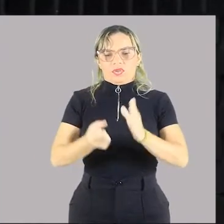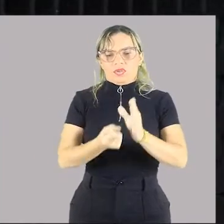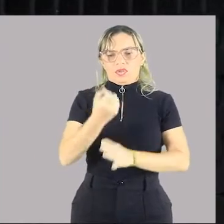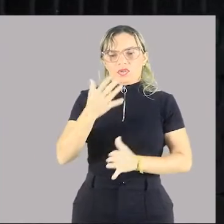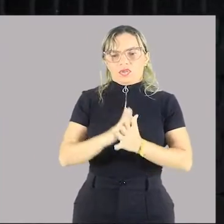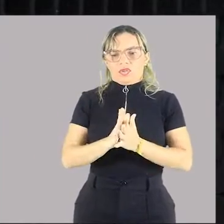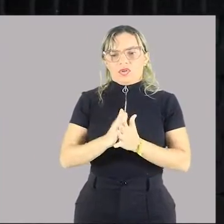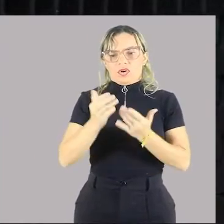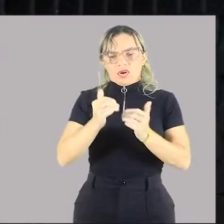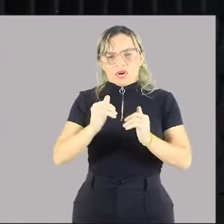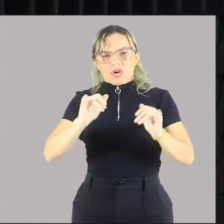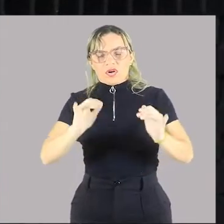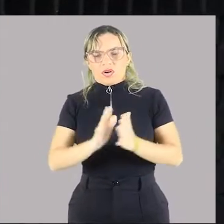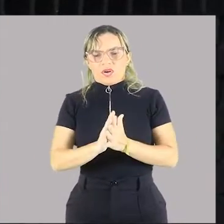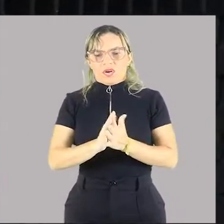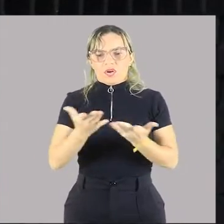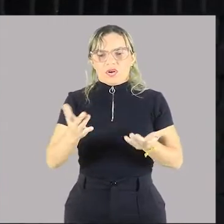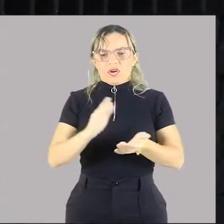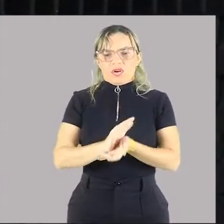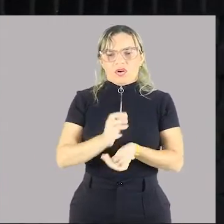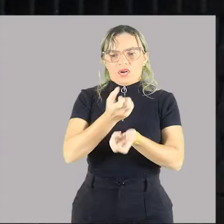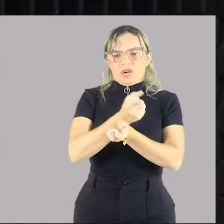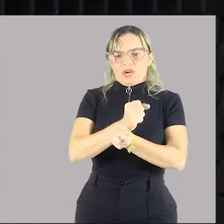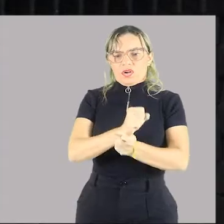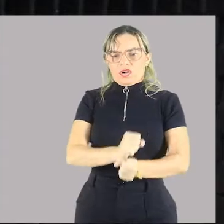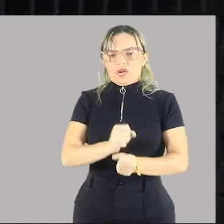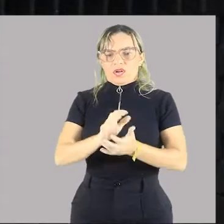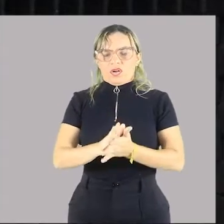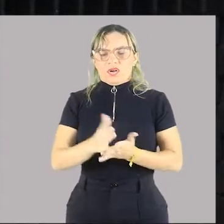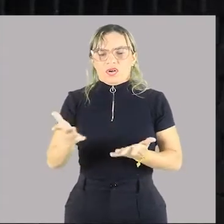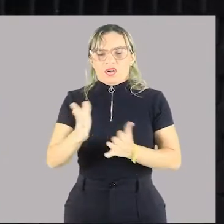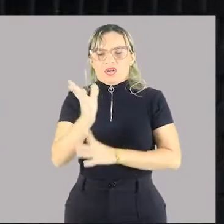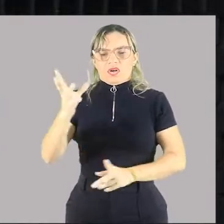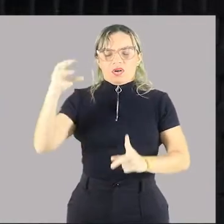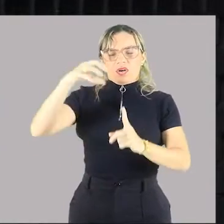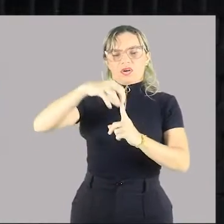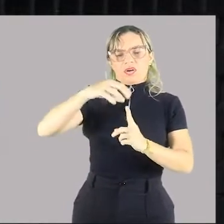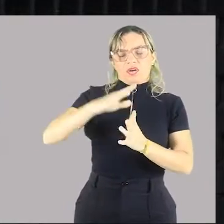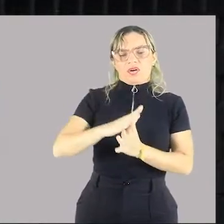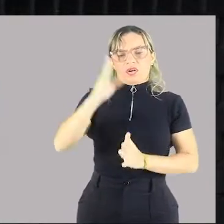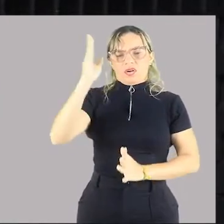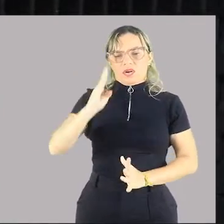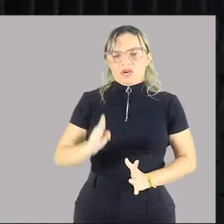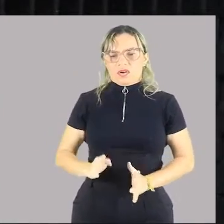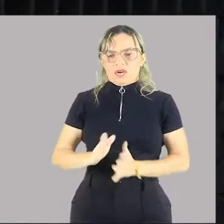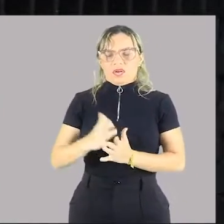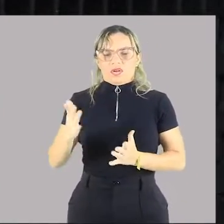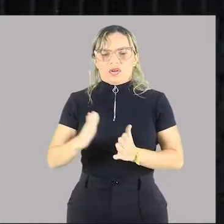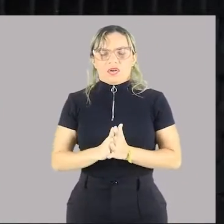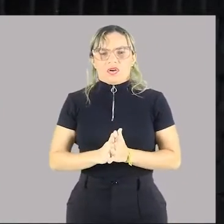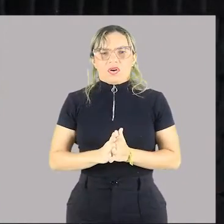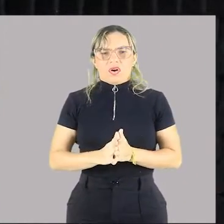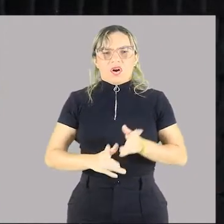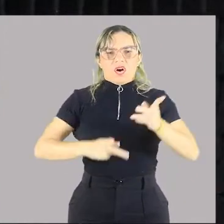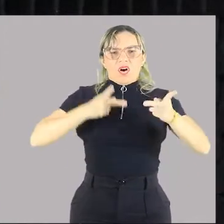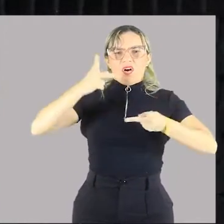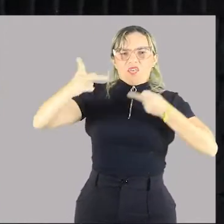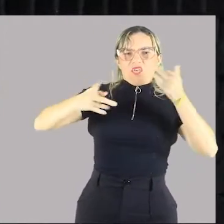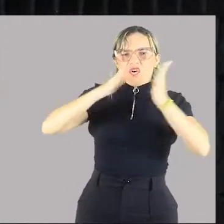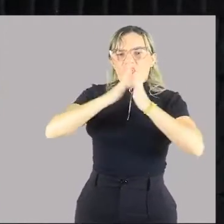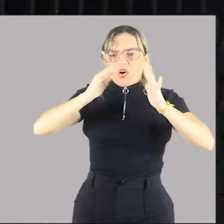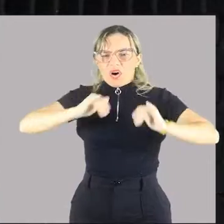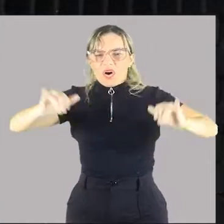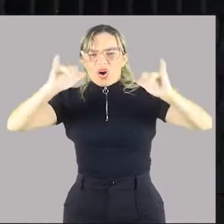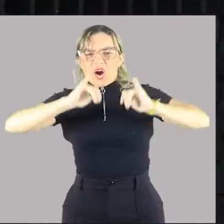marketing abolicionista, na época da monarquia brasileira. Nabuco foi, na verdade, uma das vozes, né,